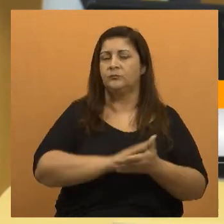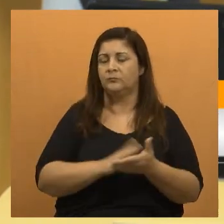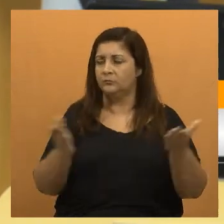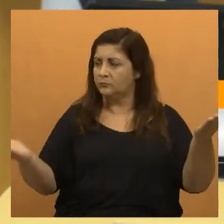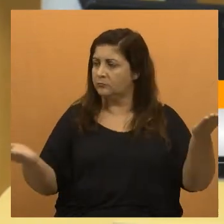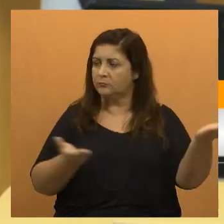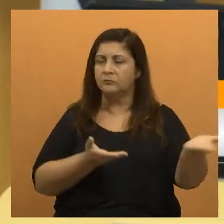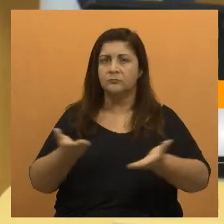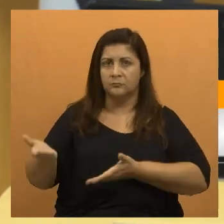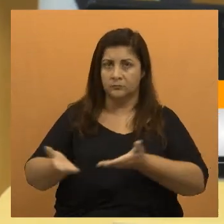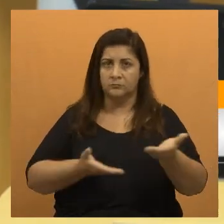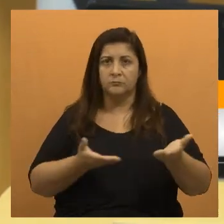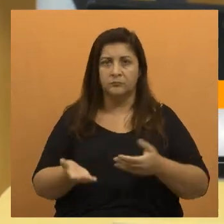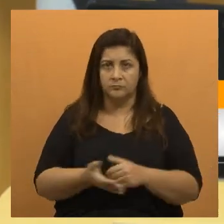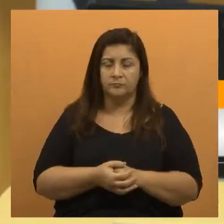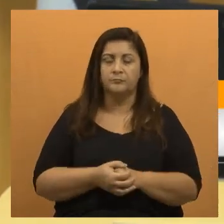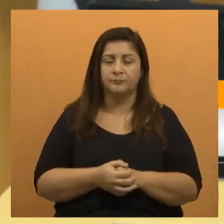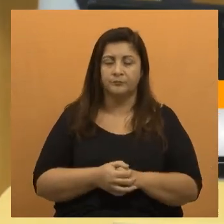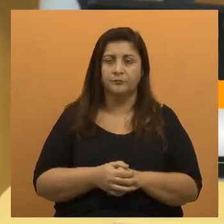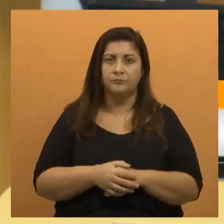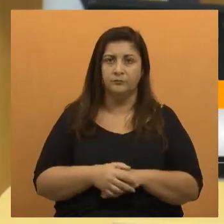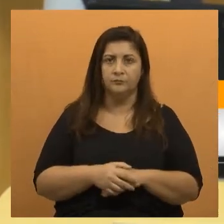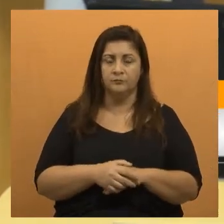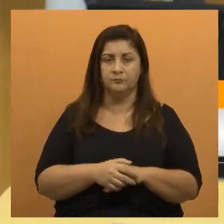conceito atual de polícia comunitária.